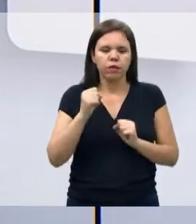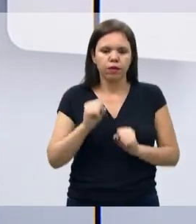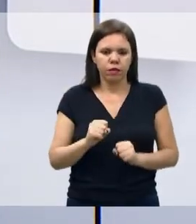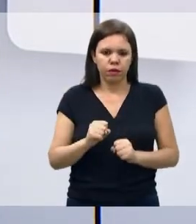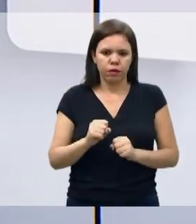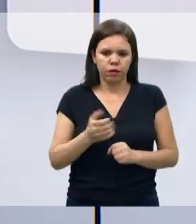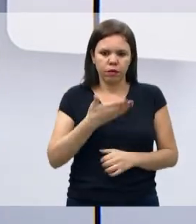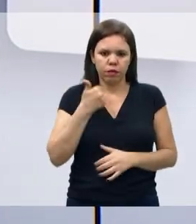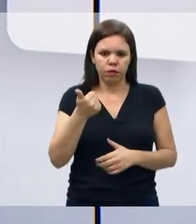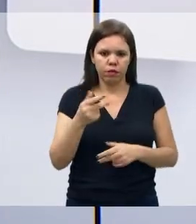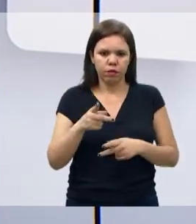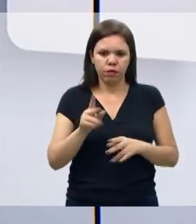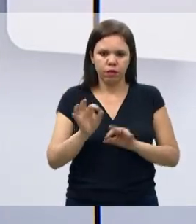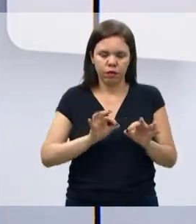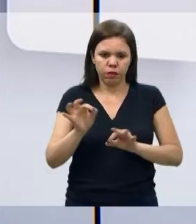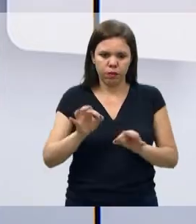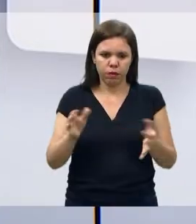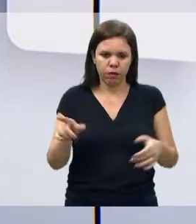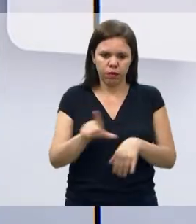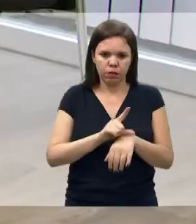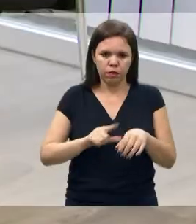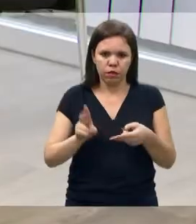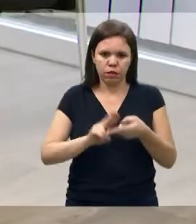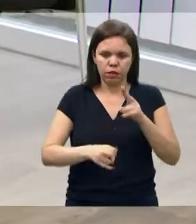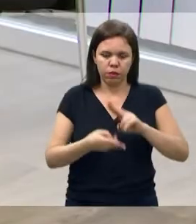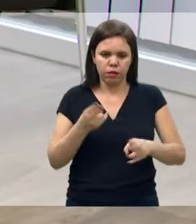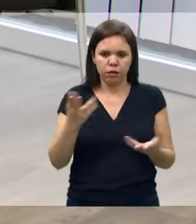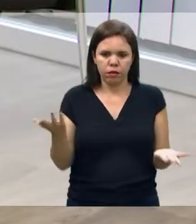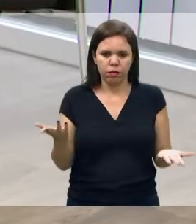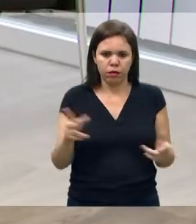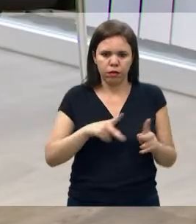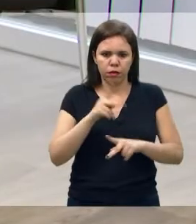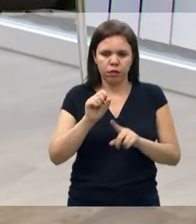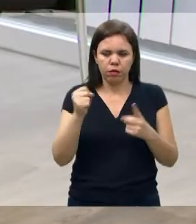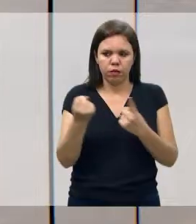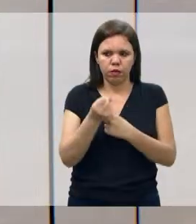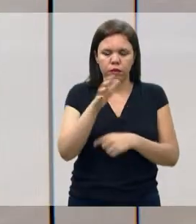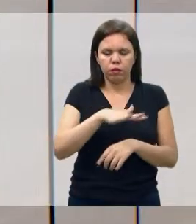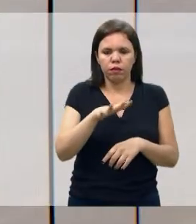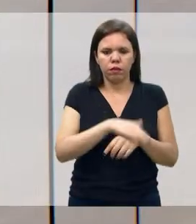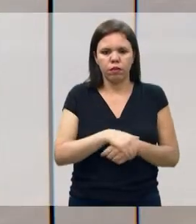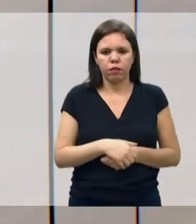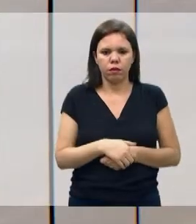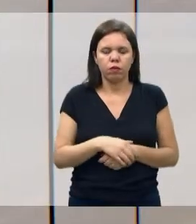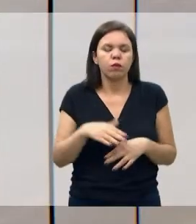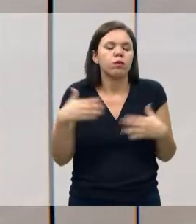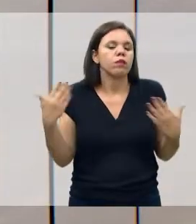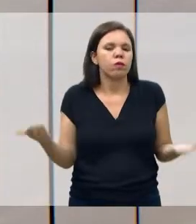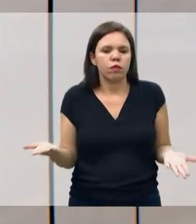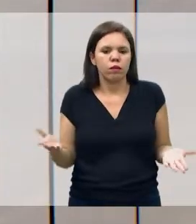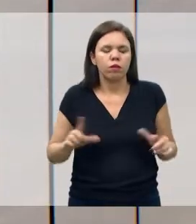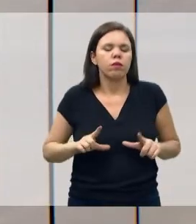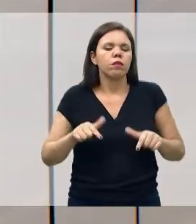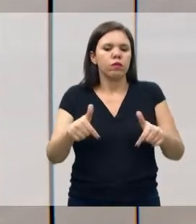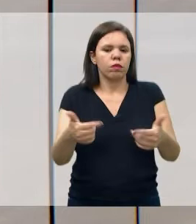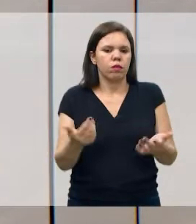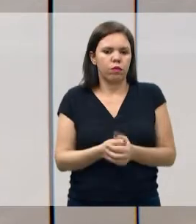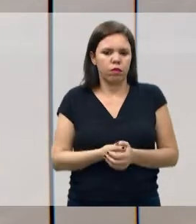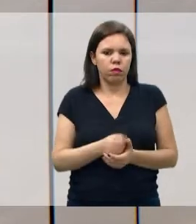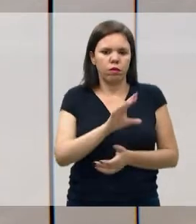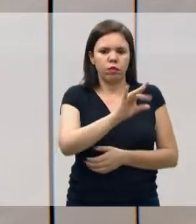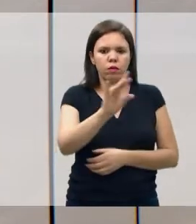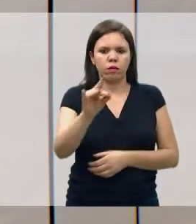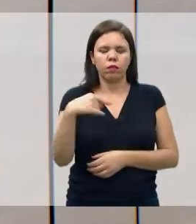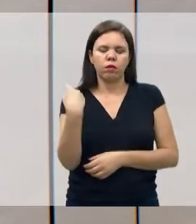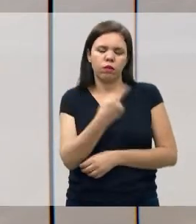pessoas melhores preparadas e legalmente habilitadas. E da sociedade no geral, que tipo de ação de cada